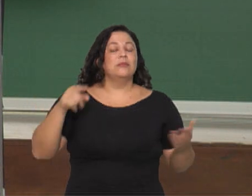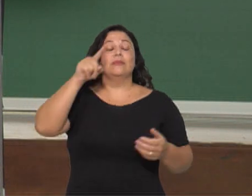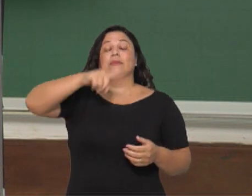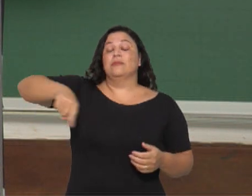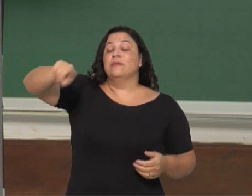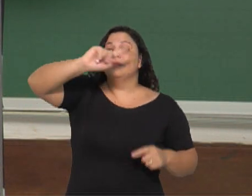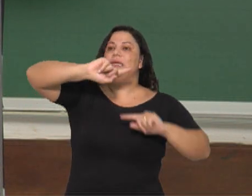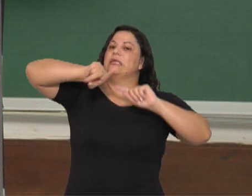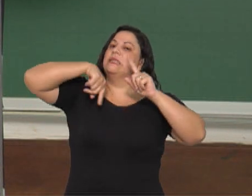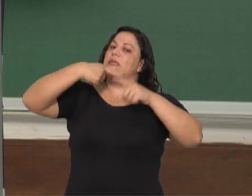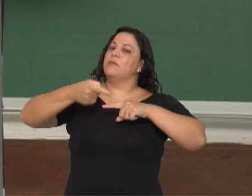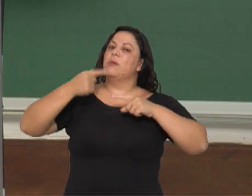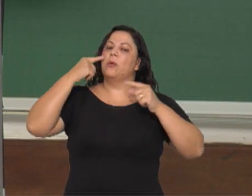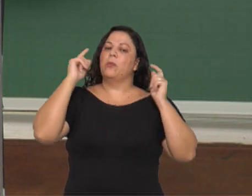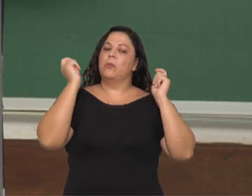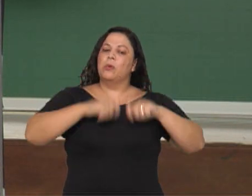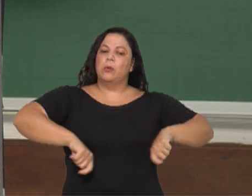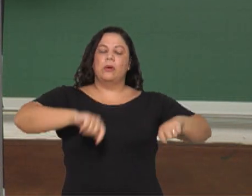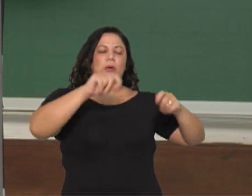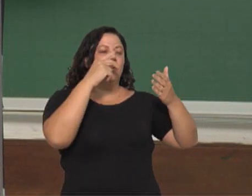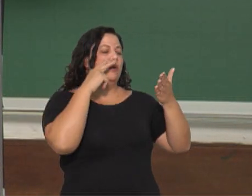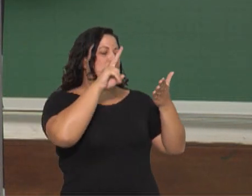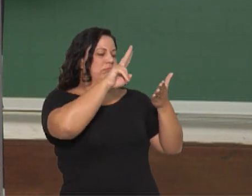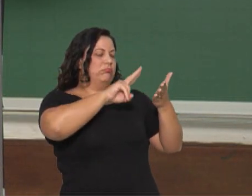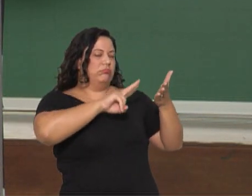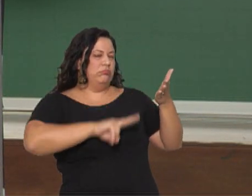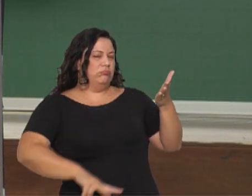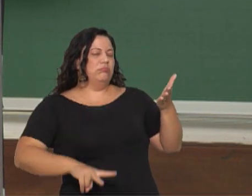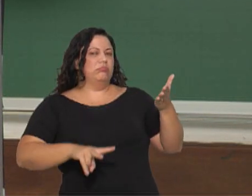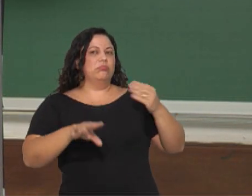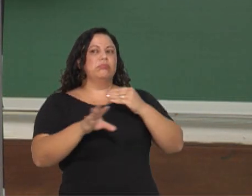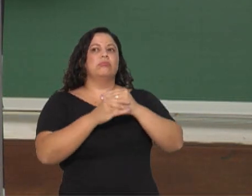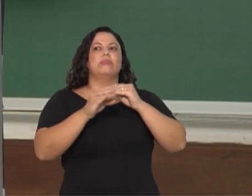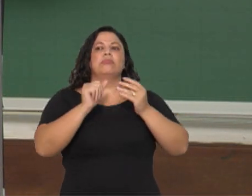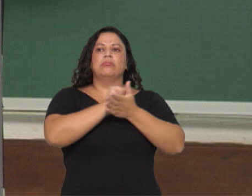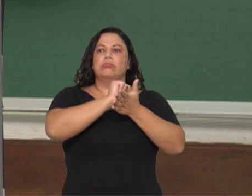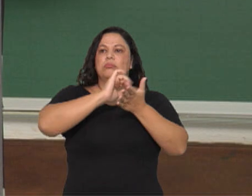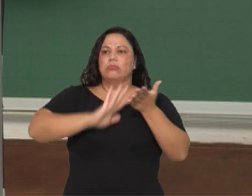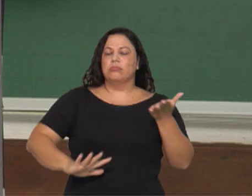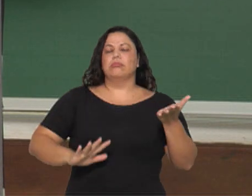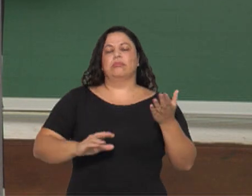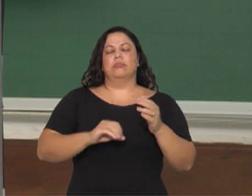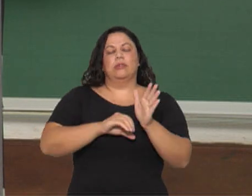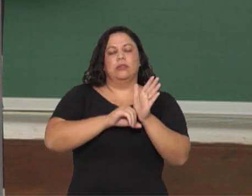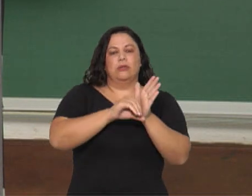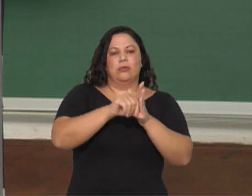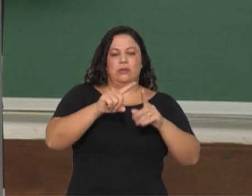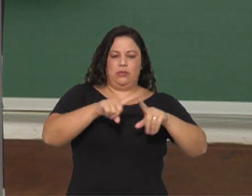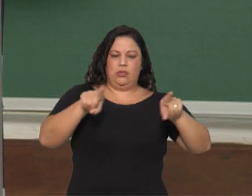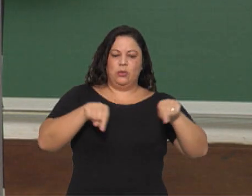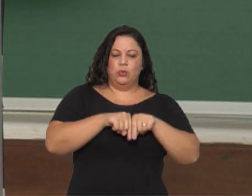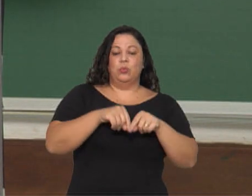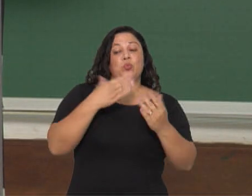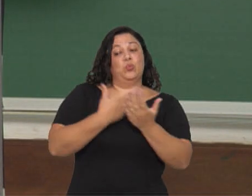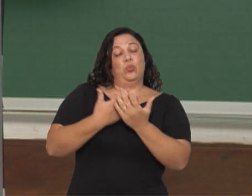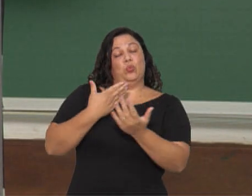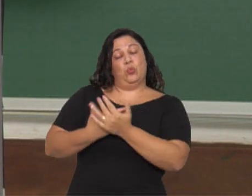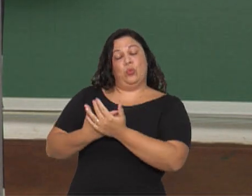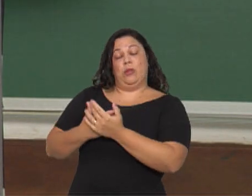poderem consultar, para inclusive realizar as atividades do Classroom, do Aula Paraná, ok?